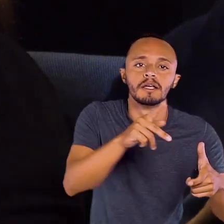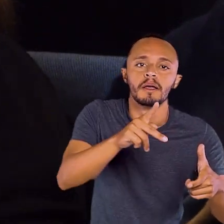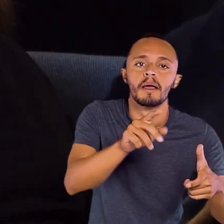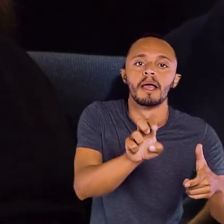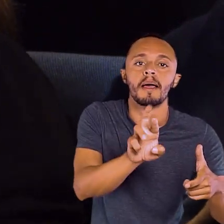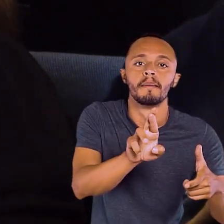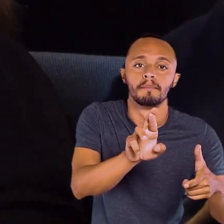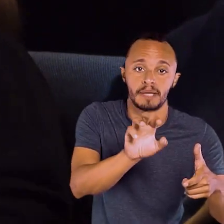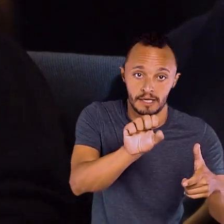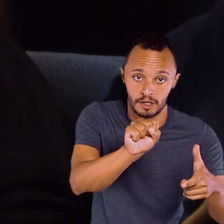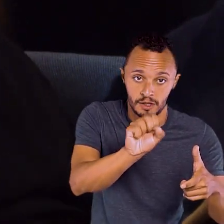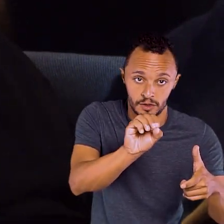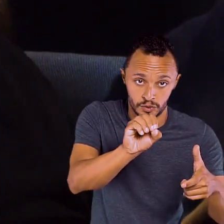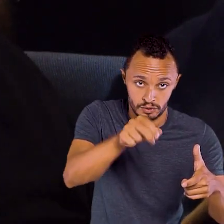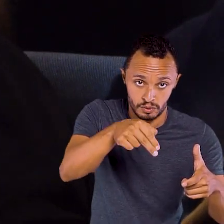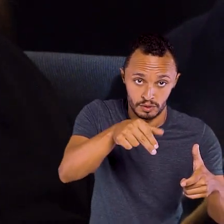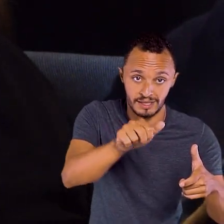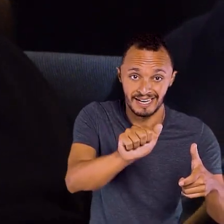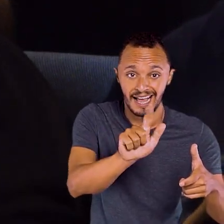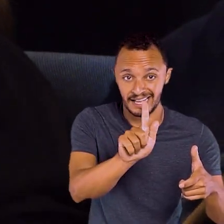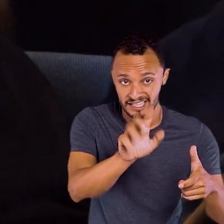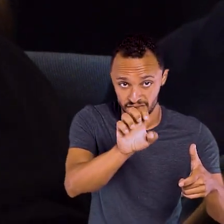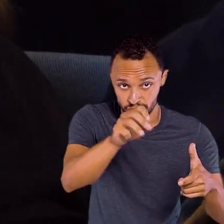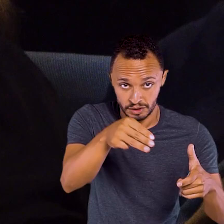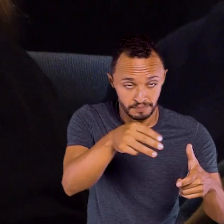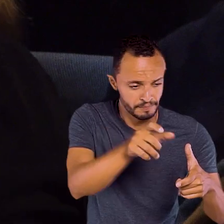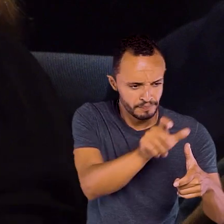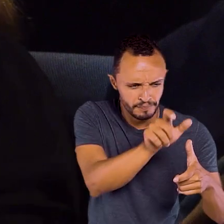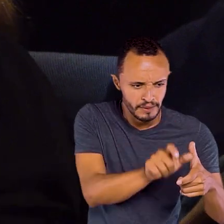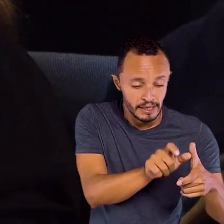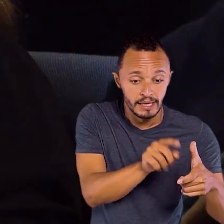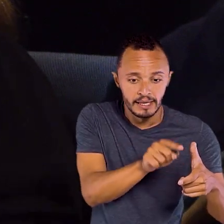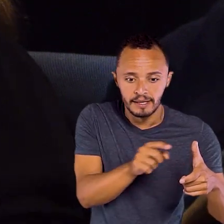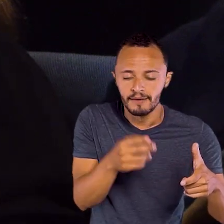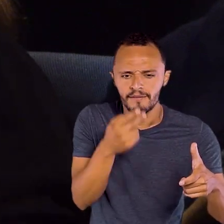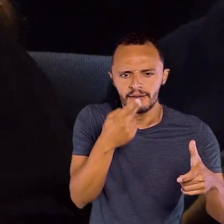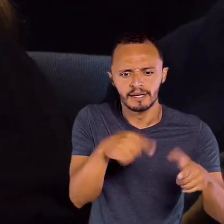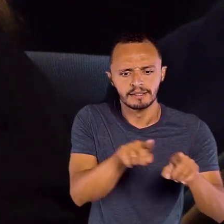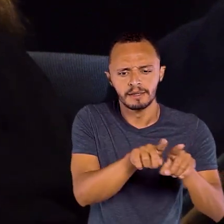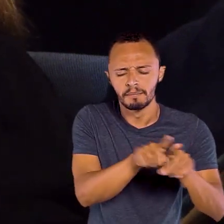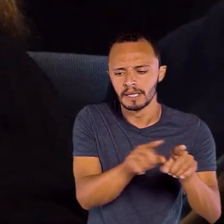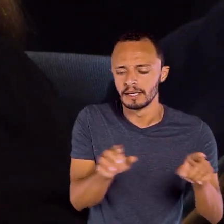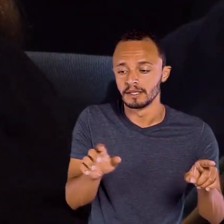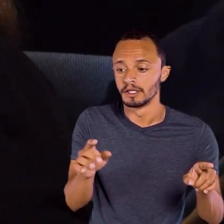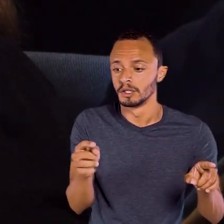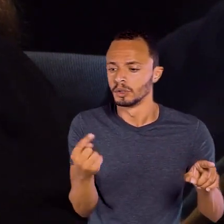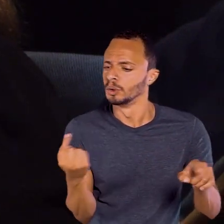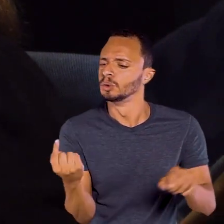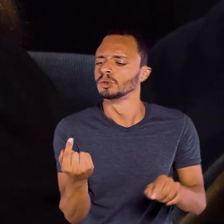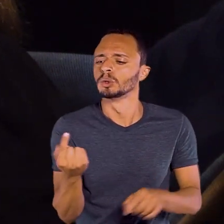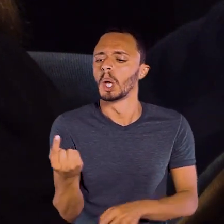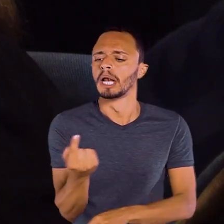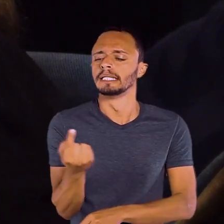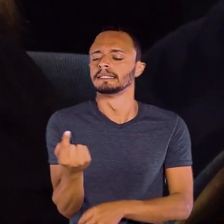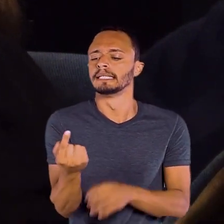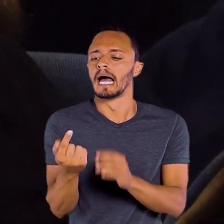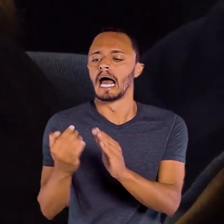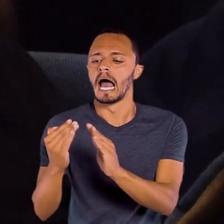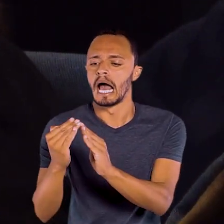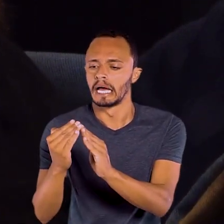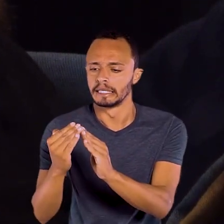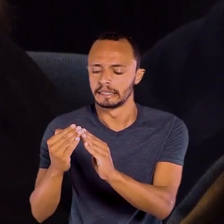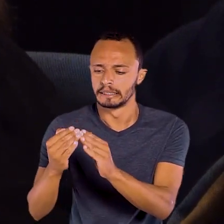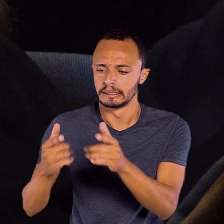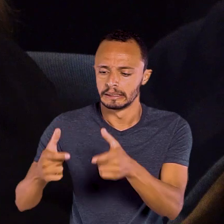ali presente. Sem dar spoiler, mas, assim, como é que você construiu isso? De